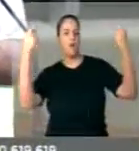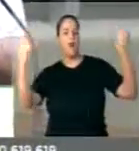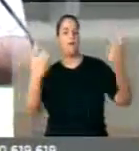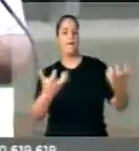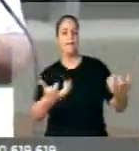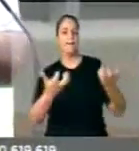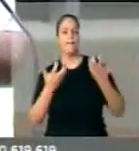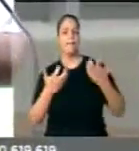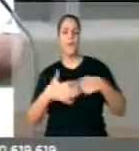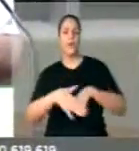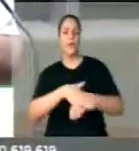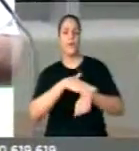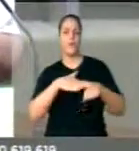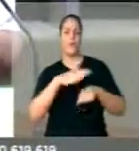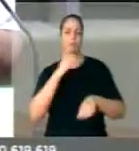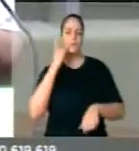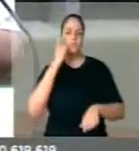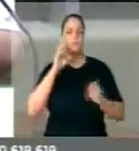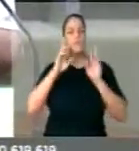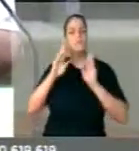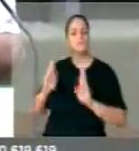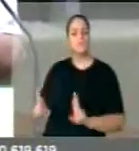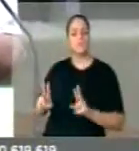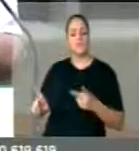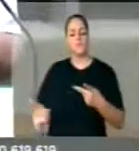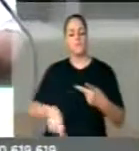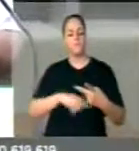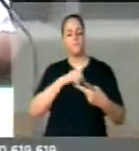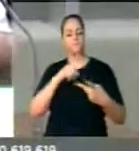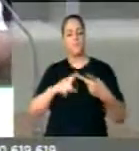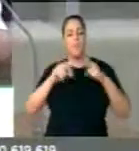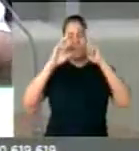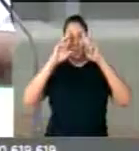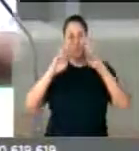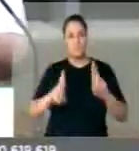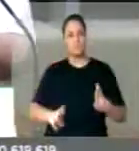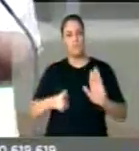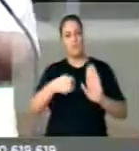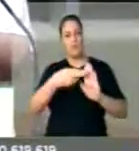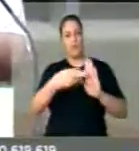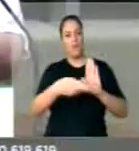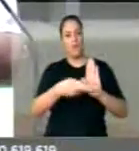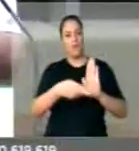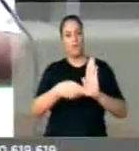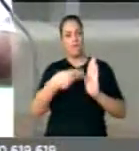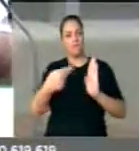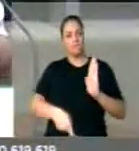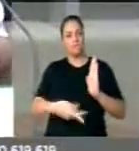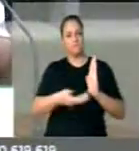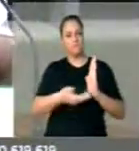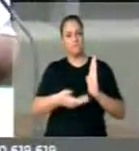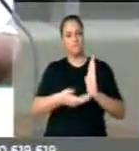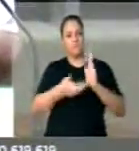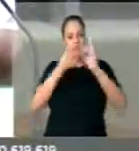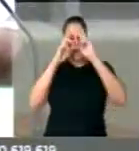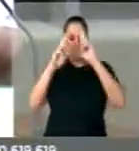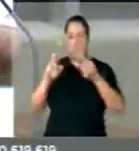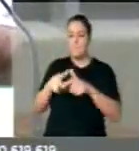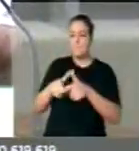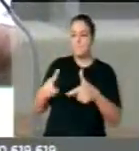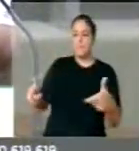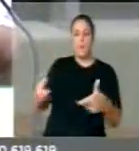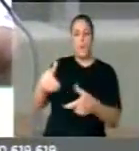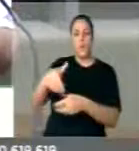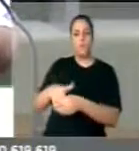deputadas, cumprir plenamente o regimento interno da Casa e respeitar as decisões da maioria,